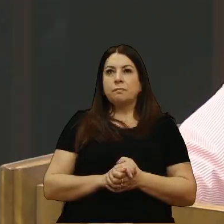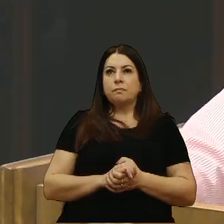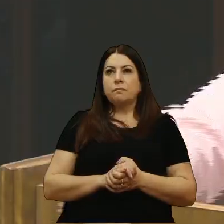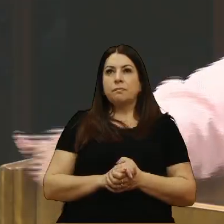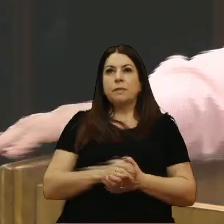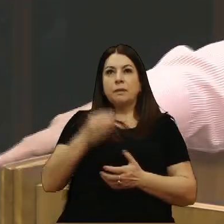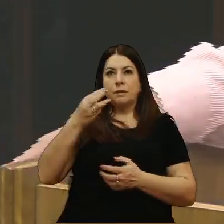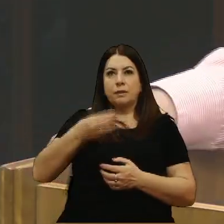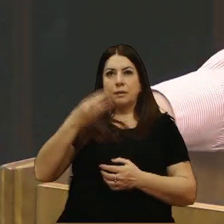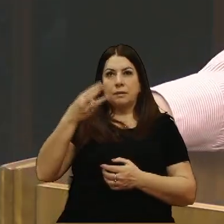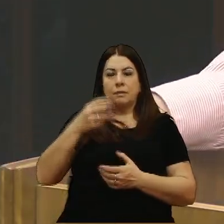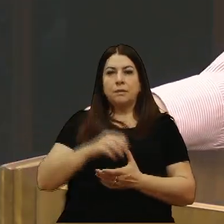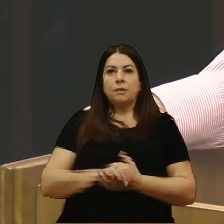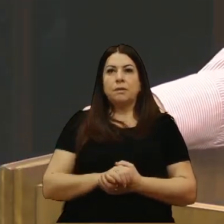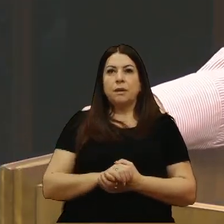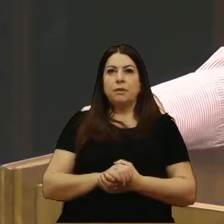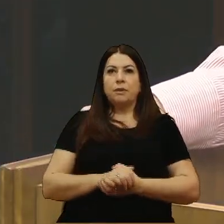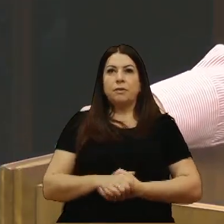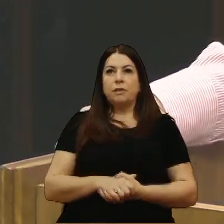Terceiro caso.